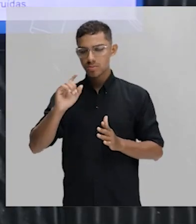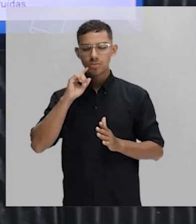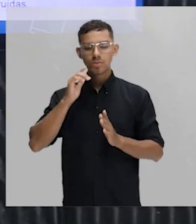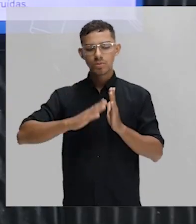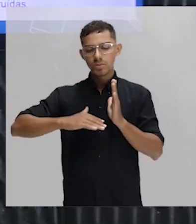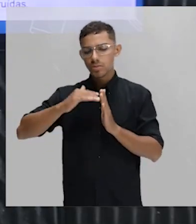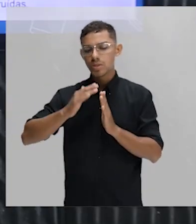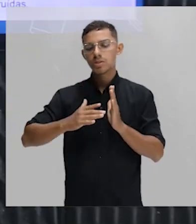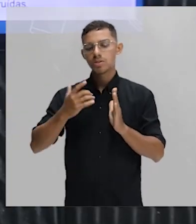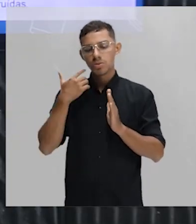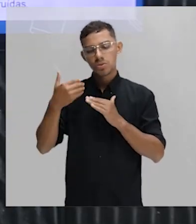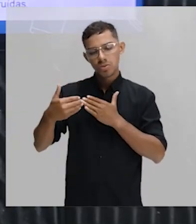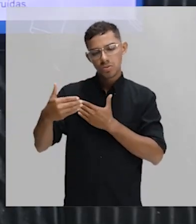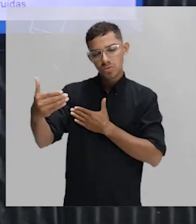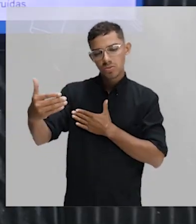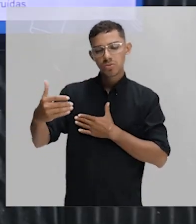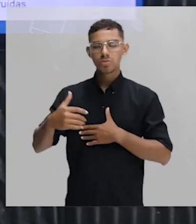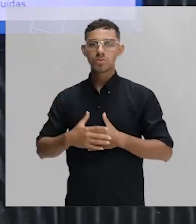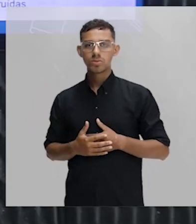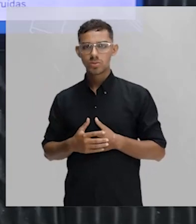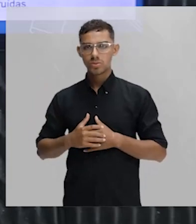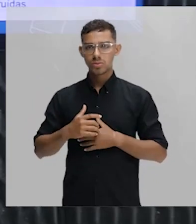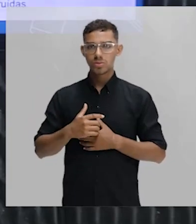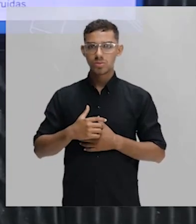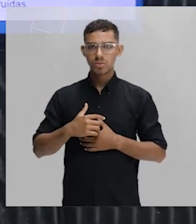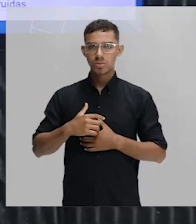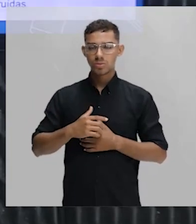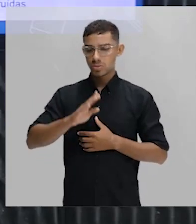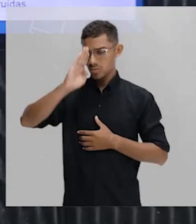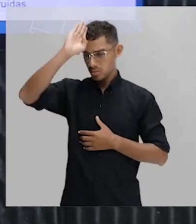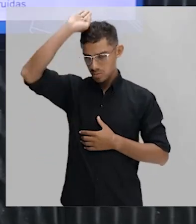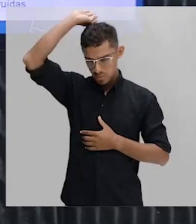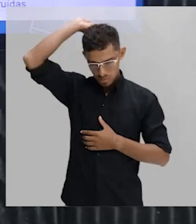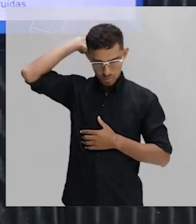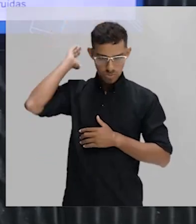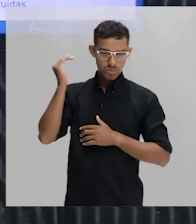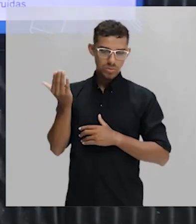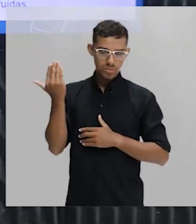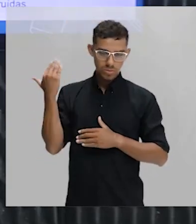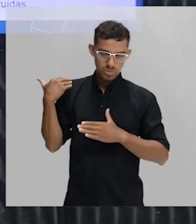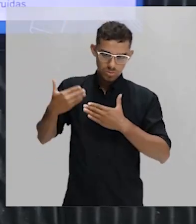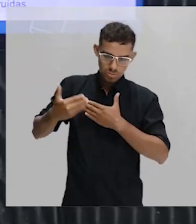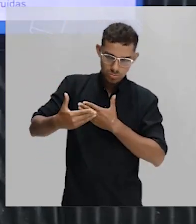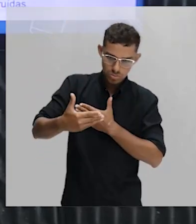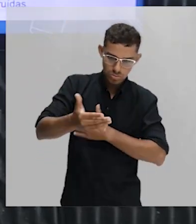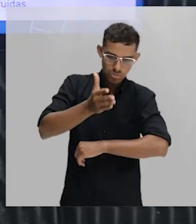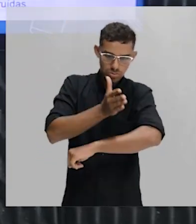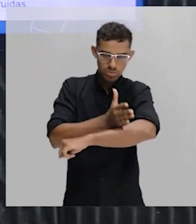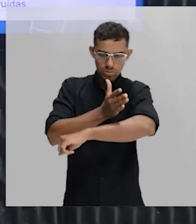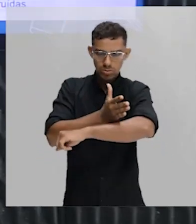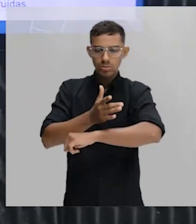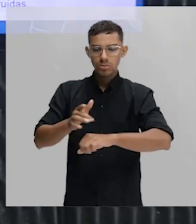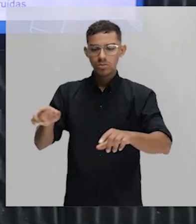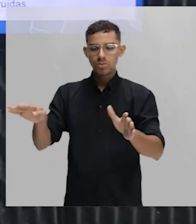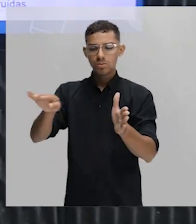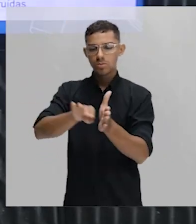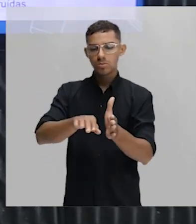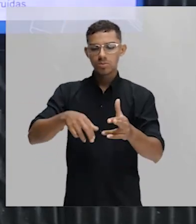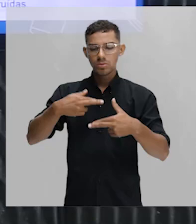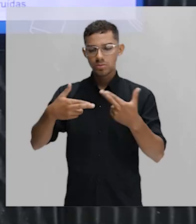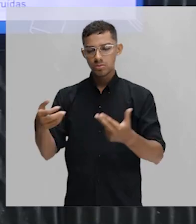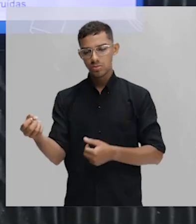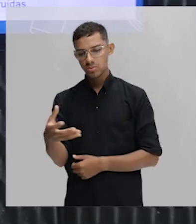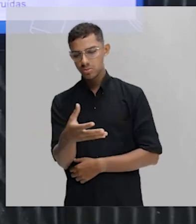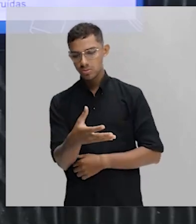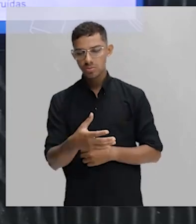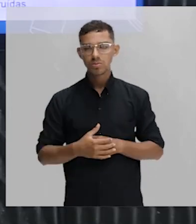Roma Antiga, mas ele vai se estabelecer na Idade Média e vai chegar até o Renascimento, né? A violação ao mandato de não adorar